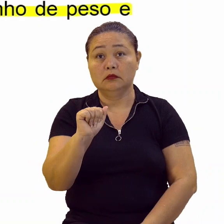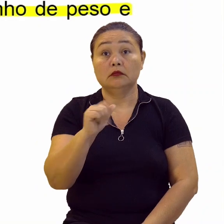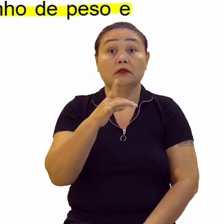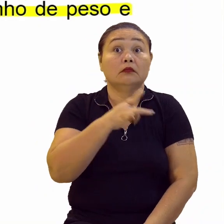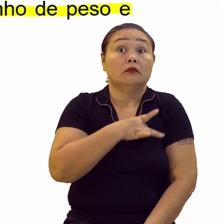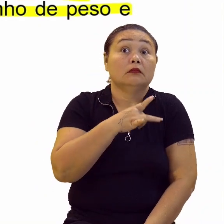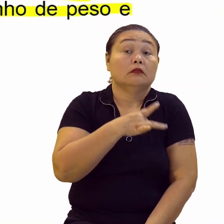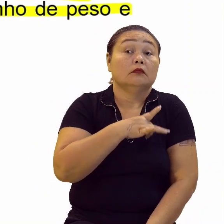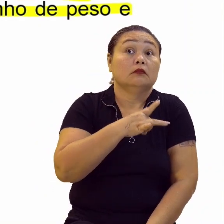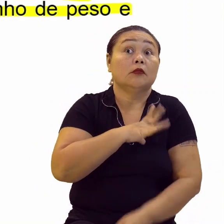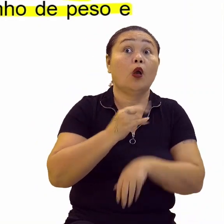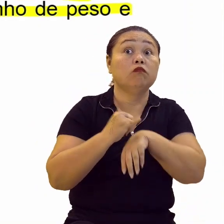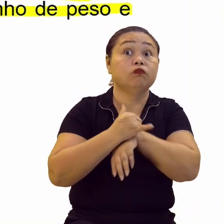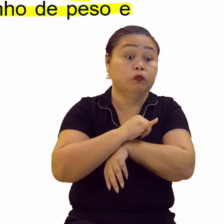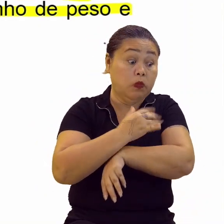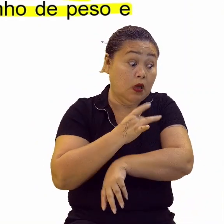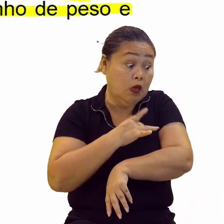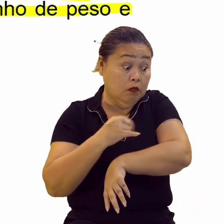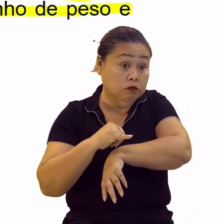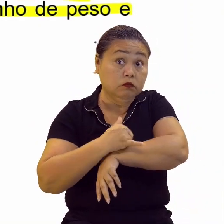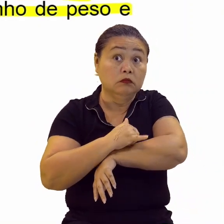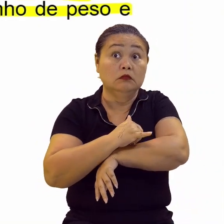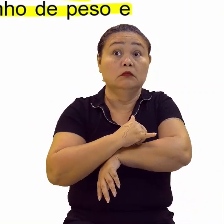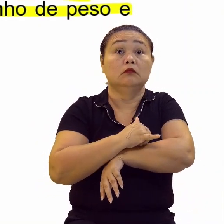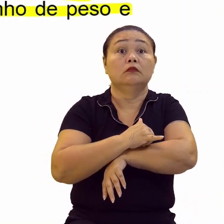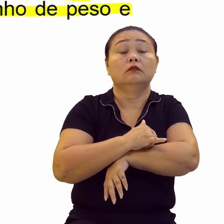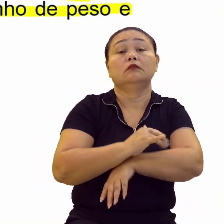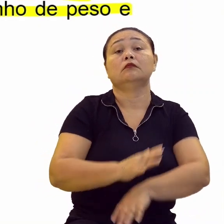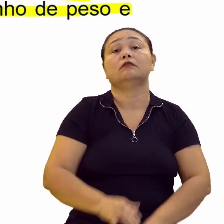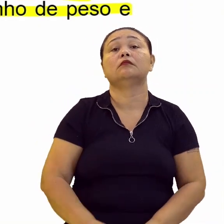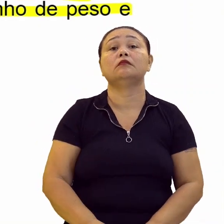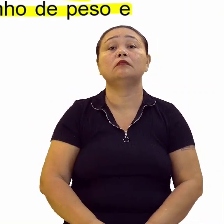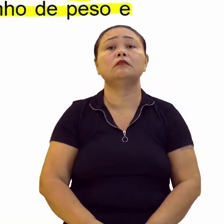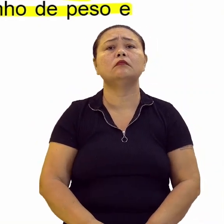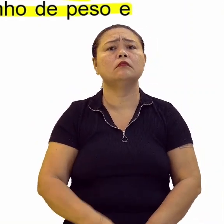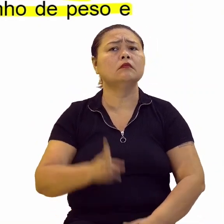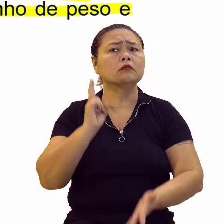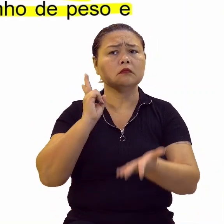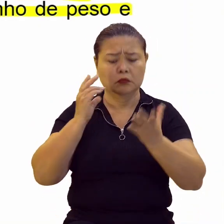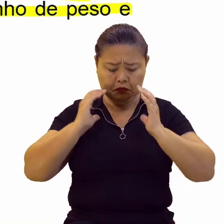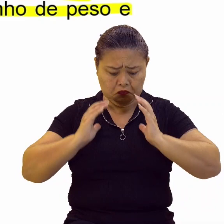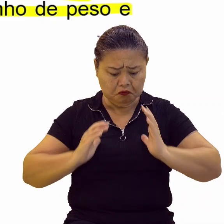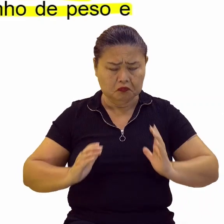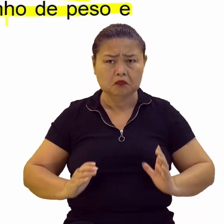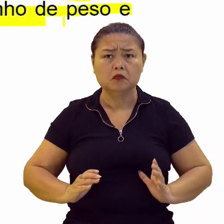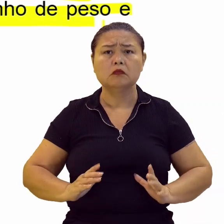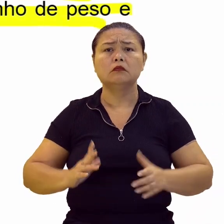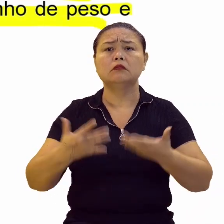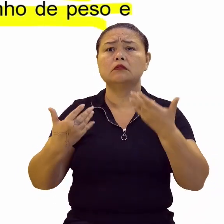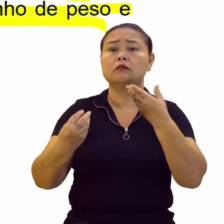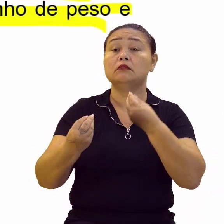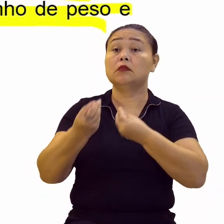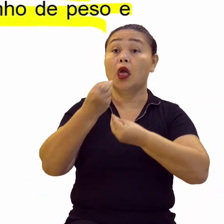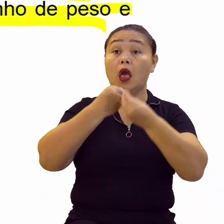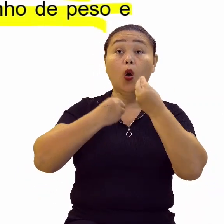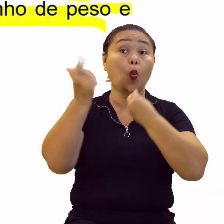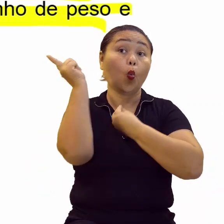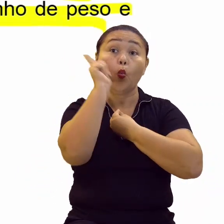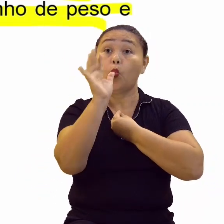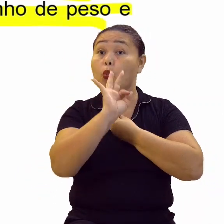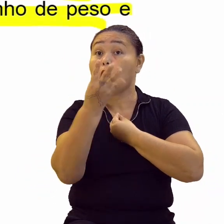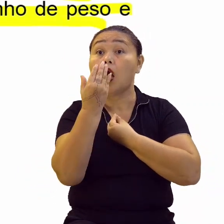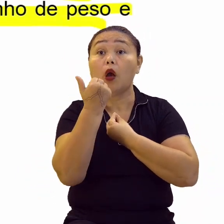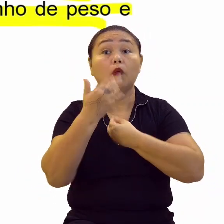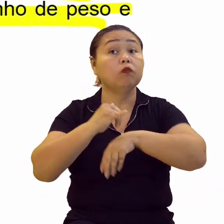medo de engordar, e esse comportamento ele interfere aí no ganho de peso,